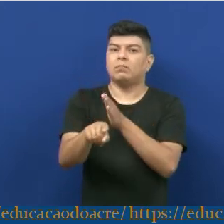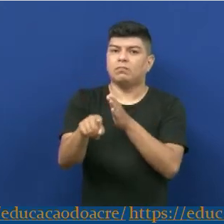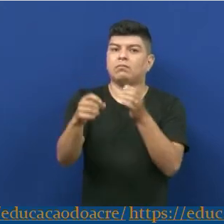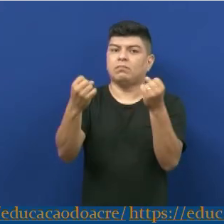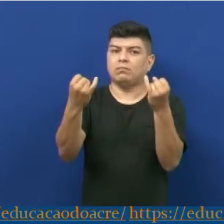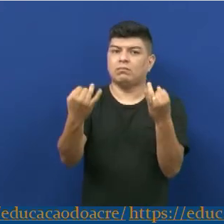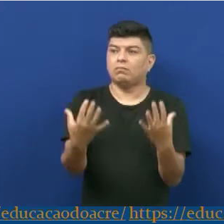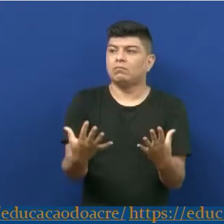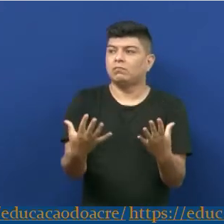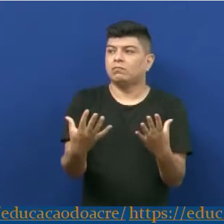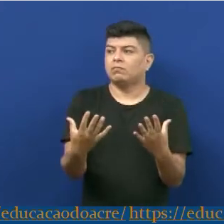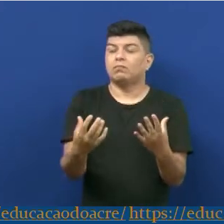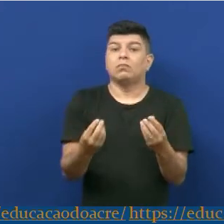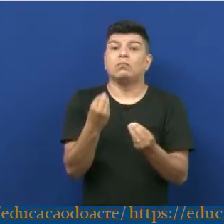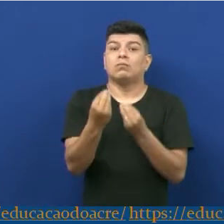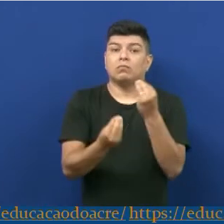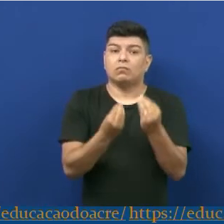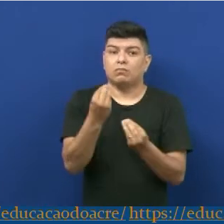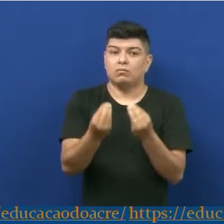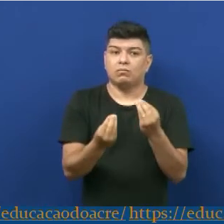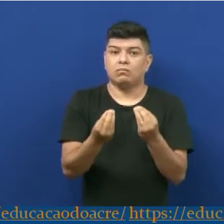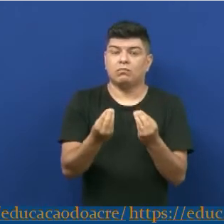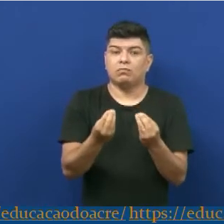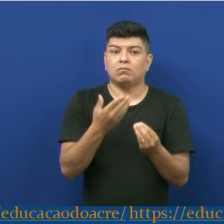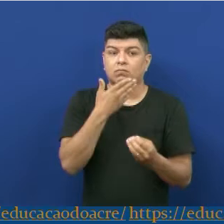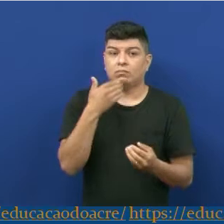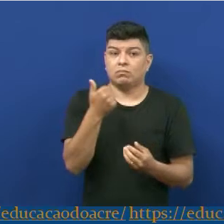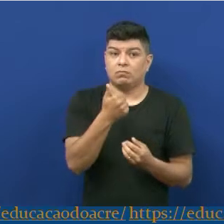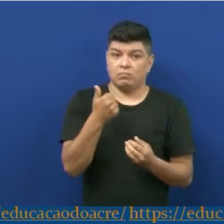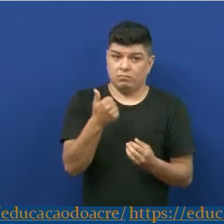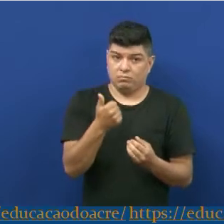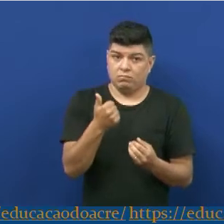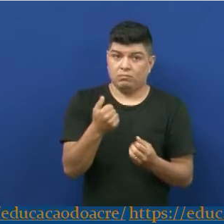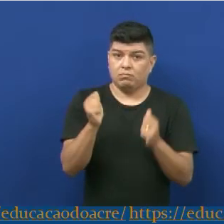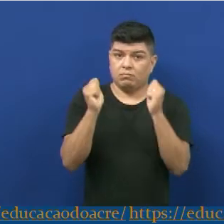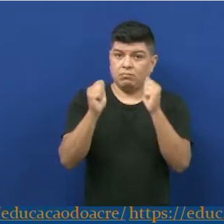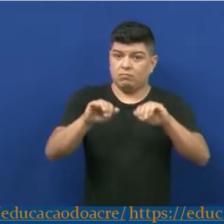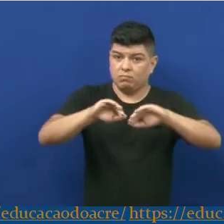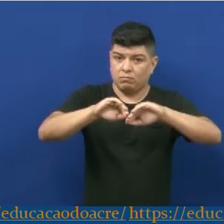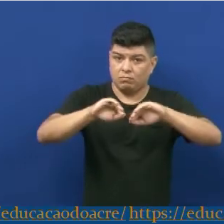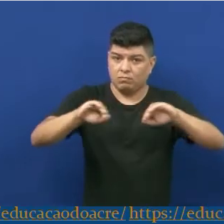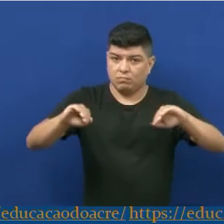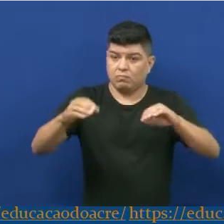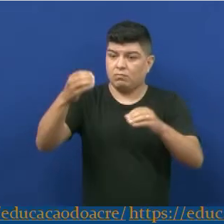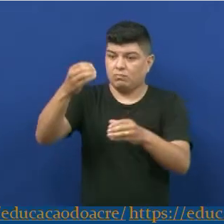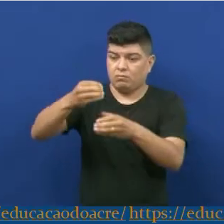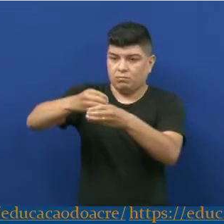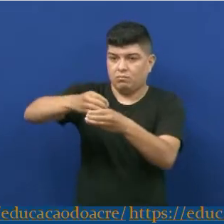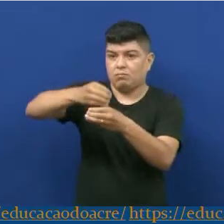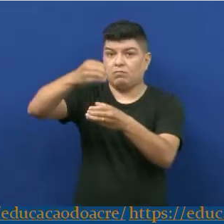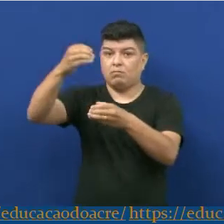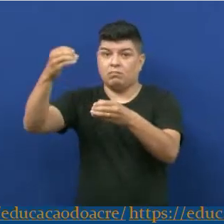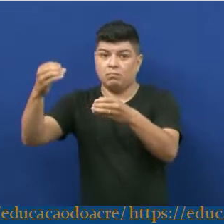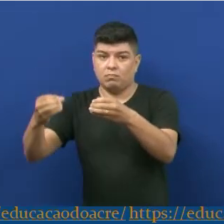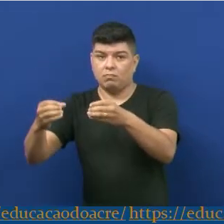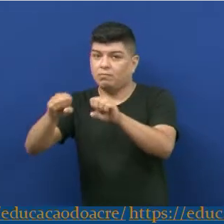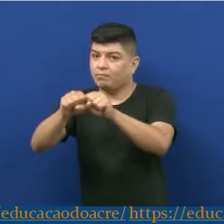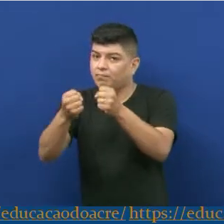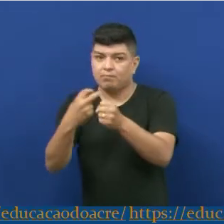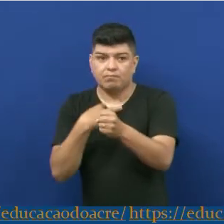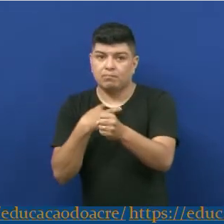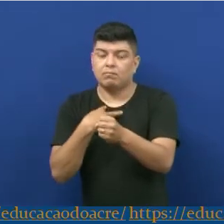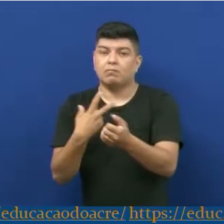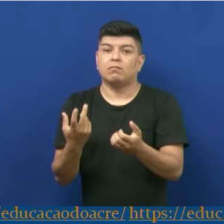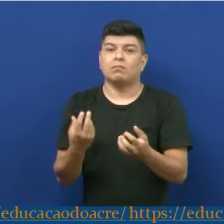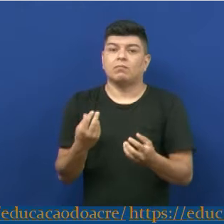disso. Qual seria o procedimento adequado para que a gente possa separar um copo do outro sem causar dano,